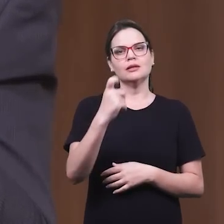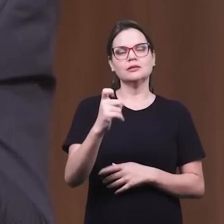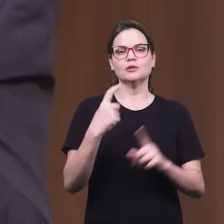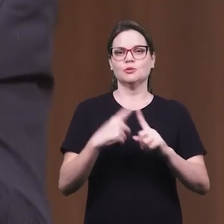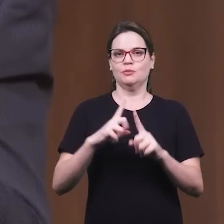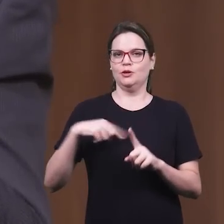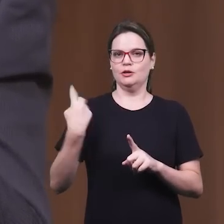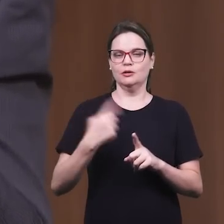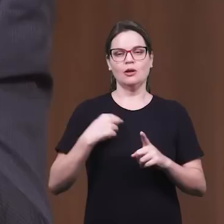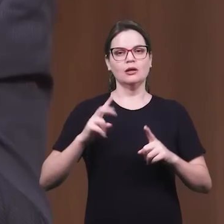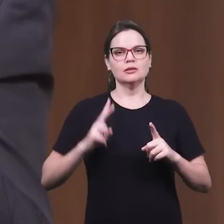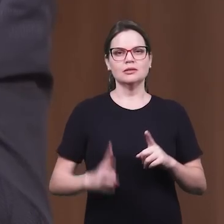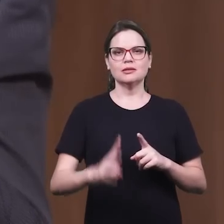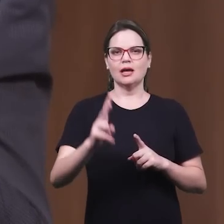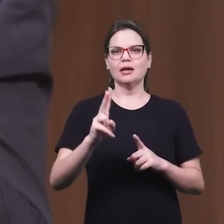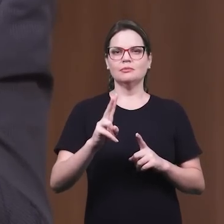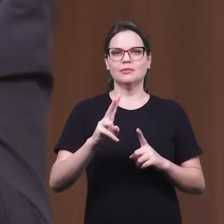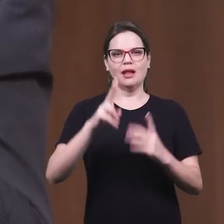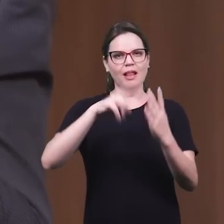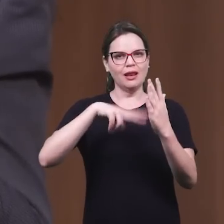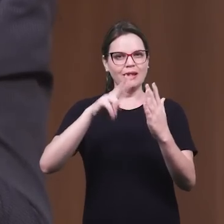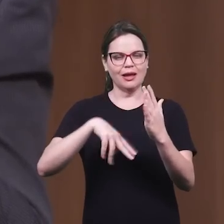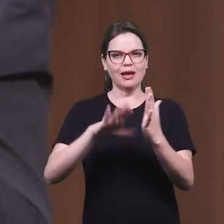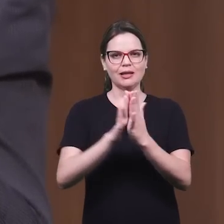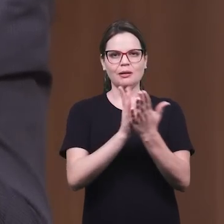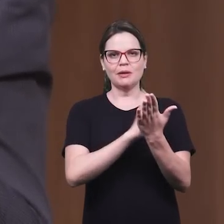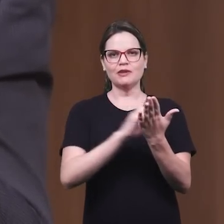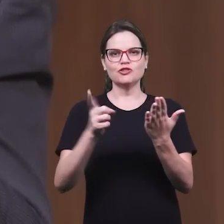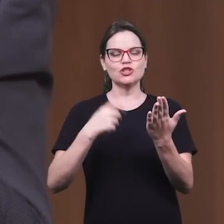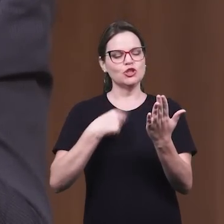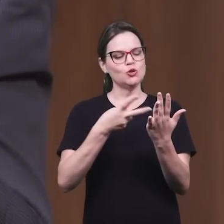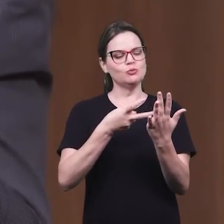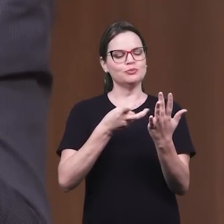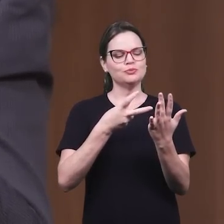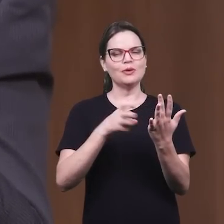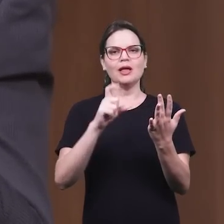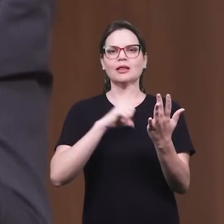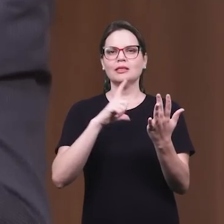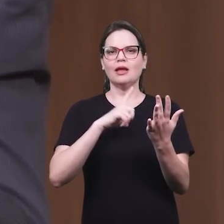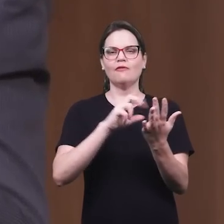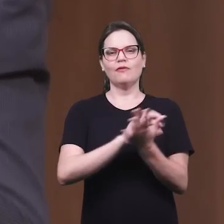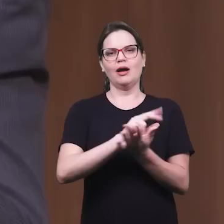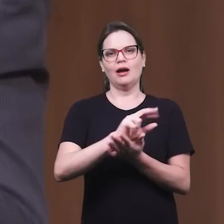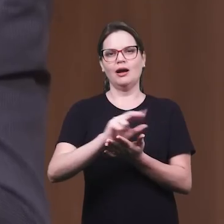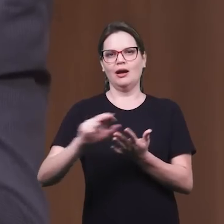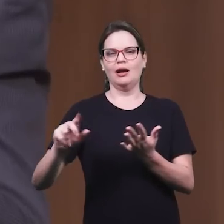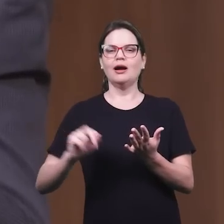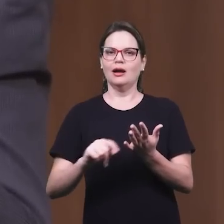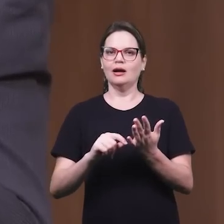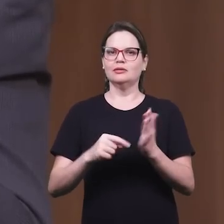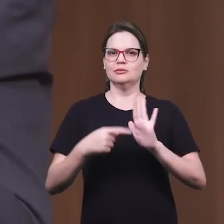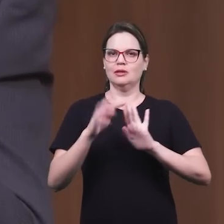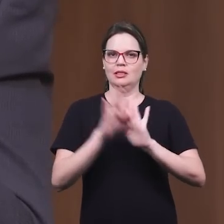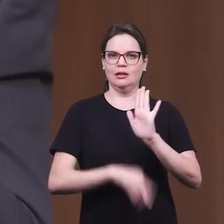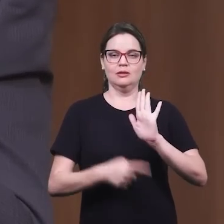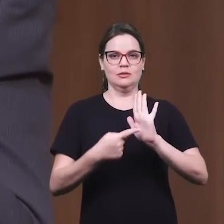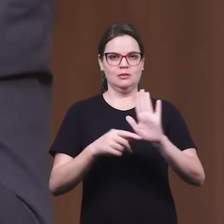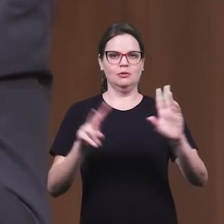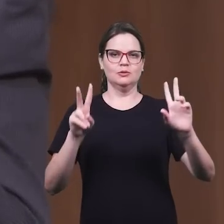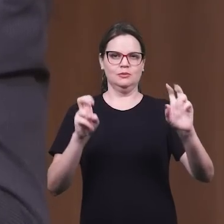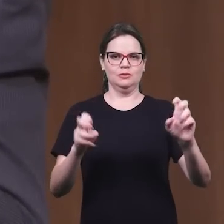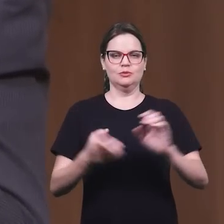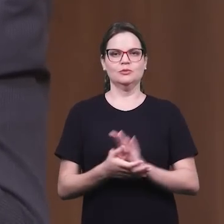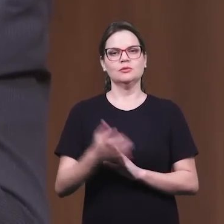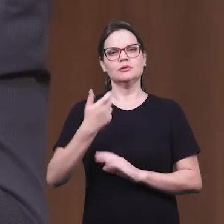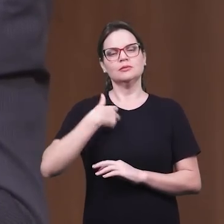vamos observar ao longo da palavra inúmeras abordagens a respeito disso, né? E eu